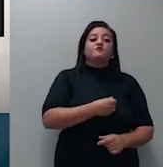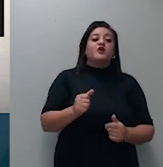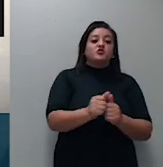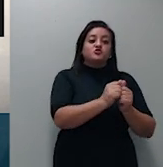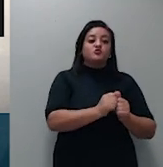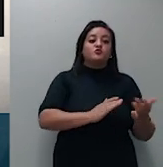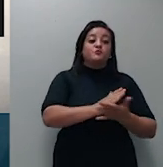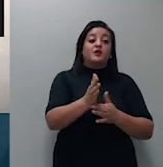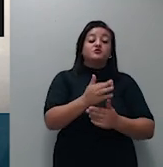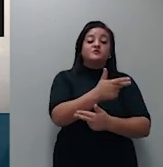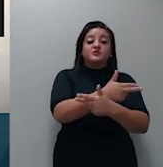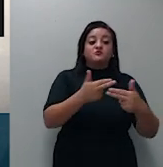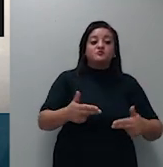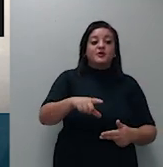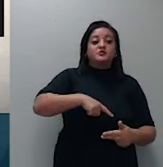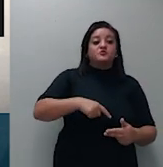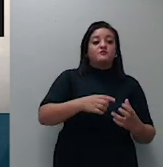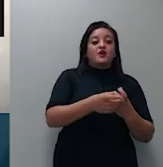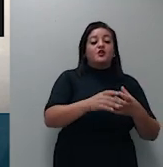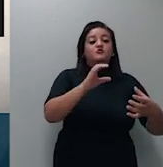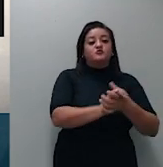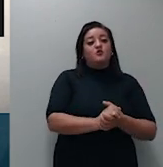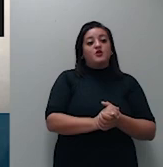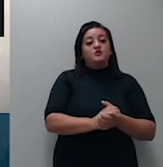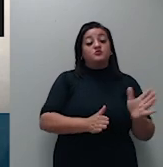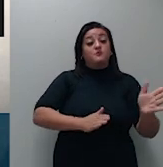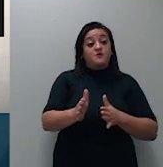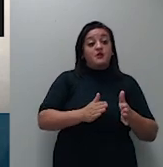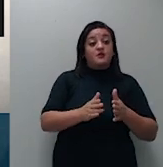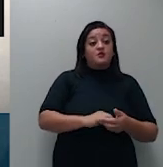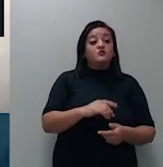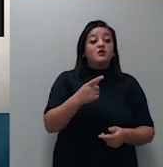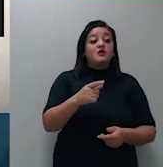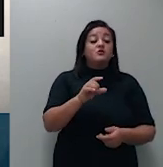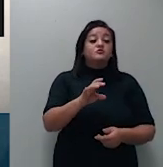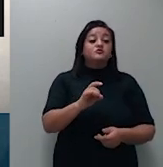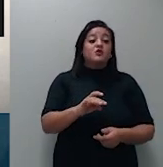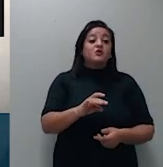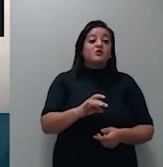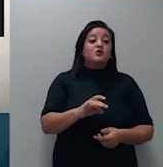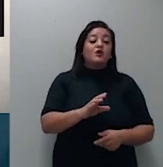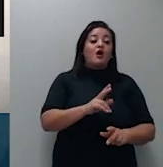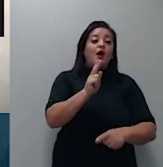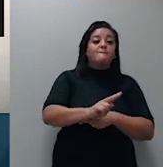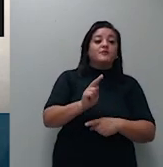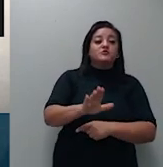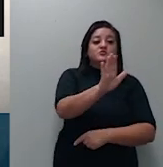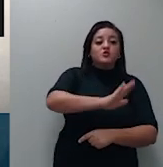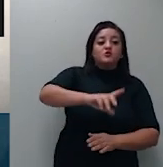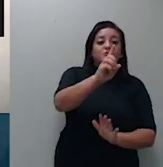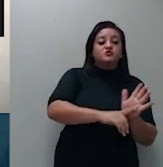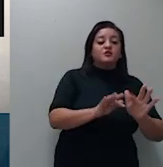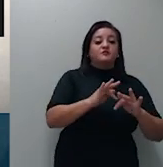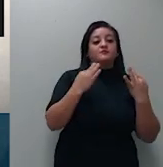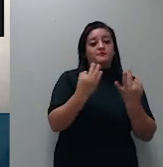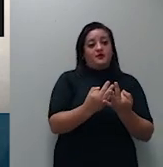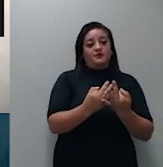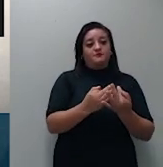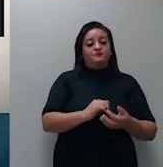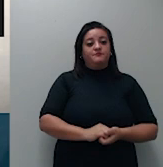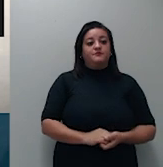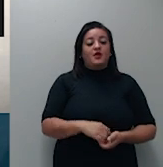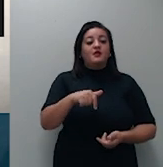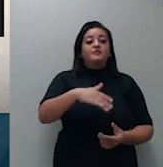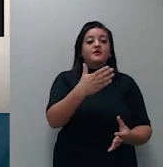comum para partilha de bens adquiridos pelos concubinos e não havia proteção no âmbito de direito de